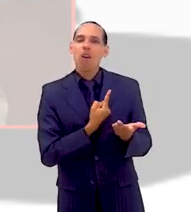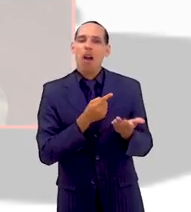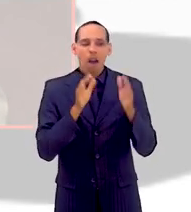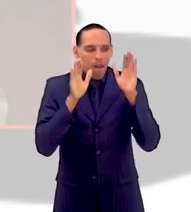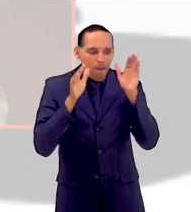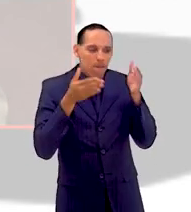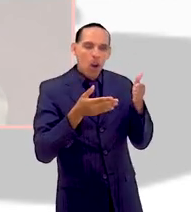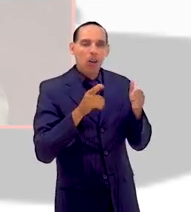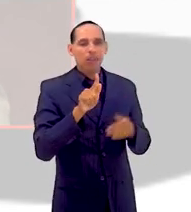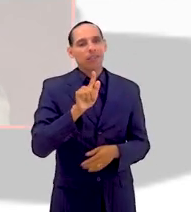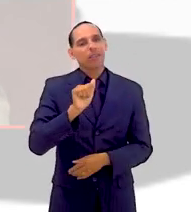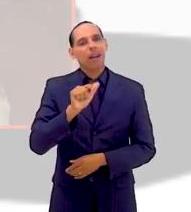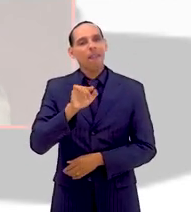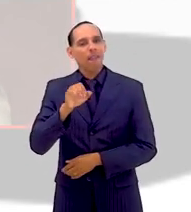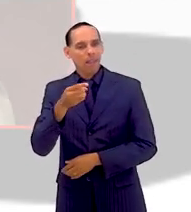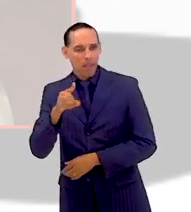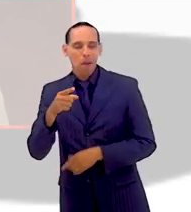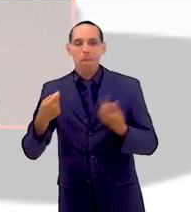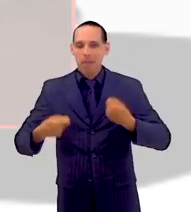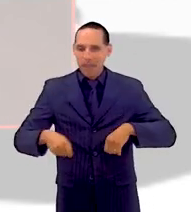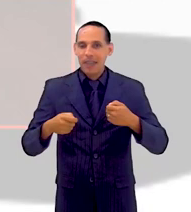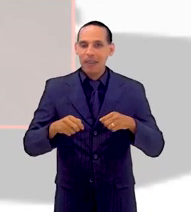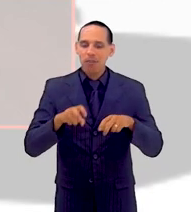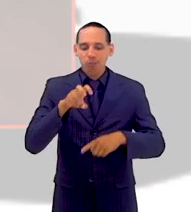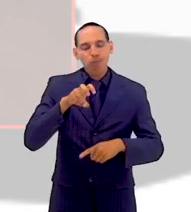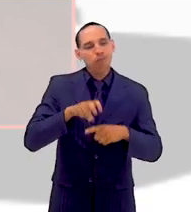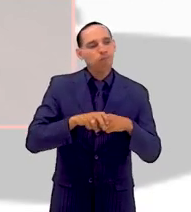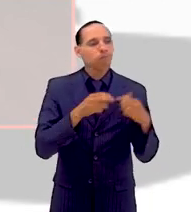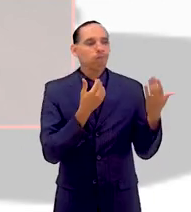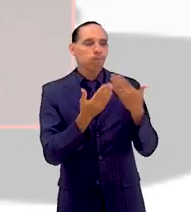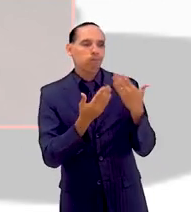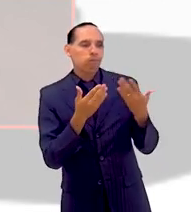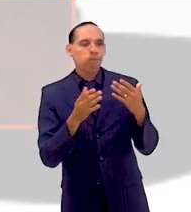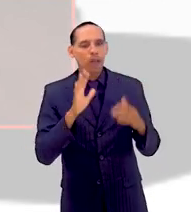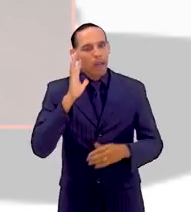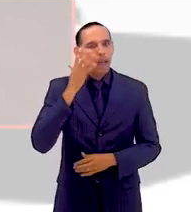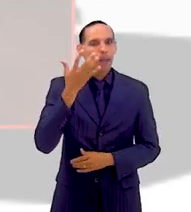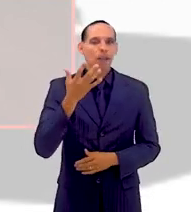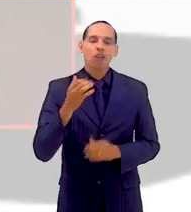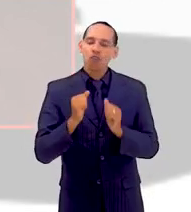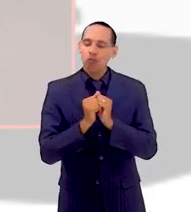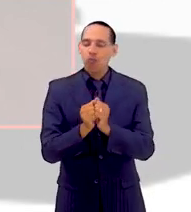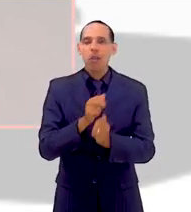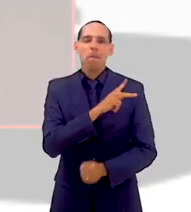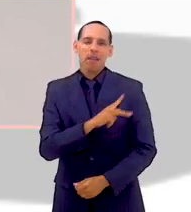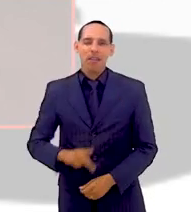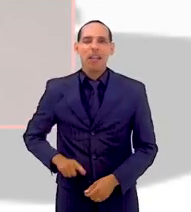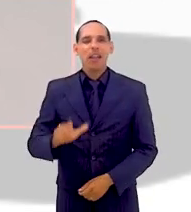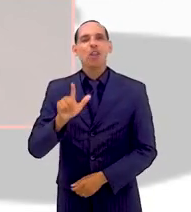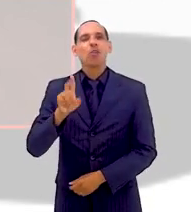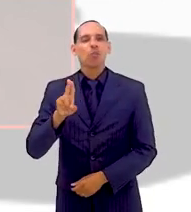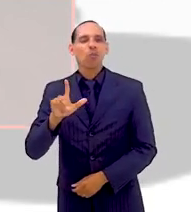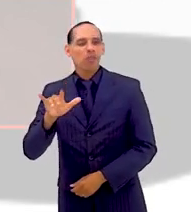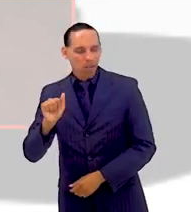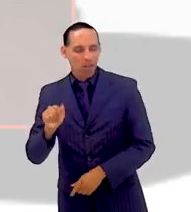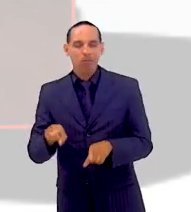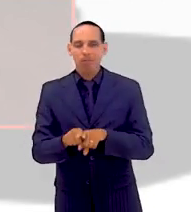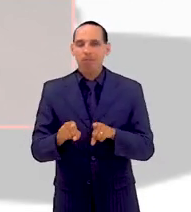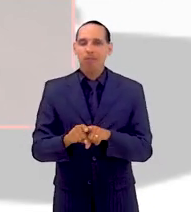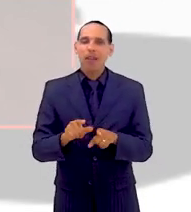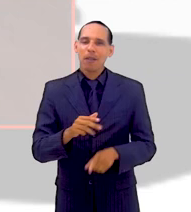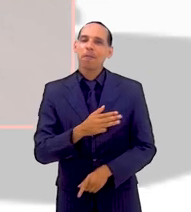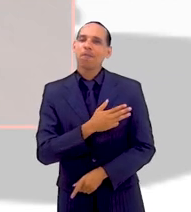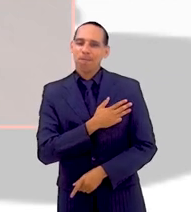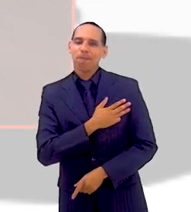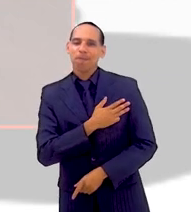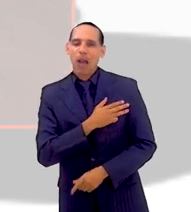viabilizar o Galeão. Temos que sentar, solucionar as questões. Tenho certeza que o presidente Lula também vai estar sensível a isso,